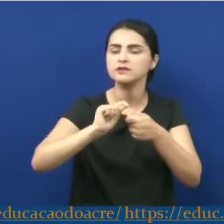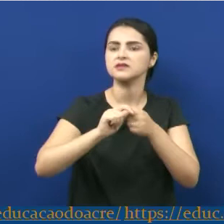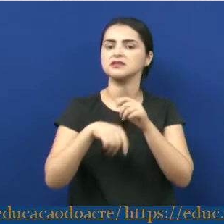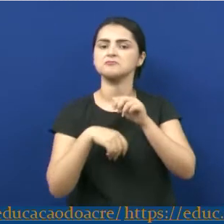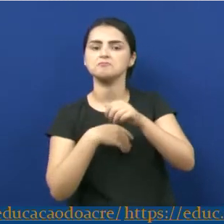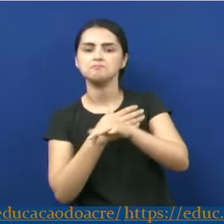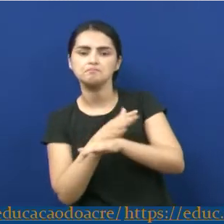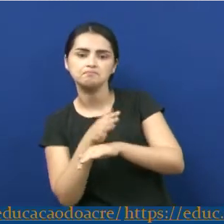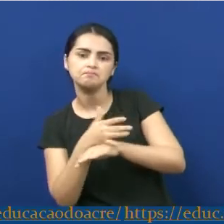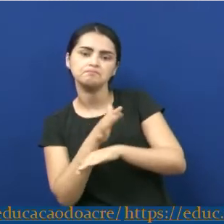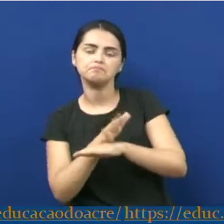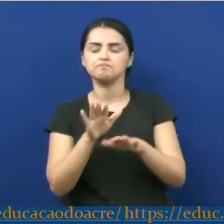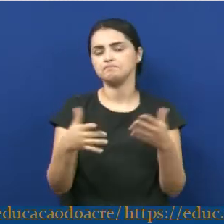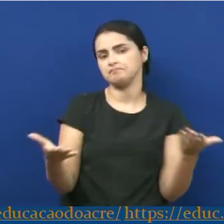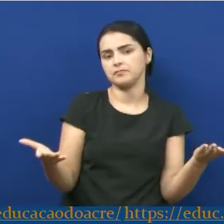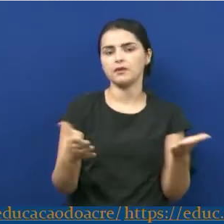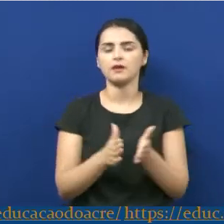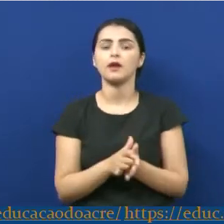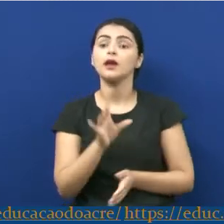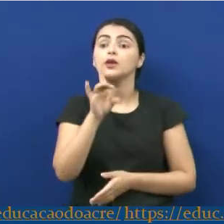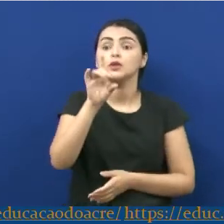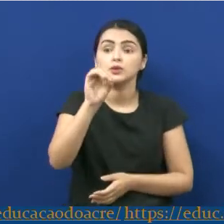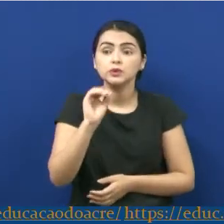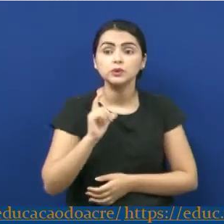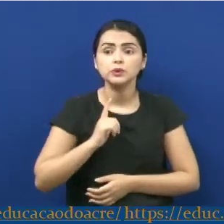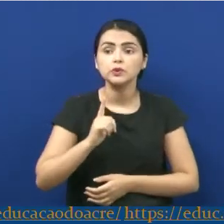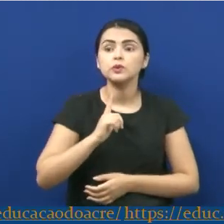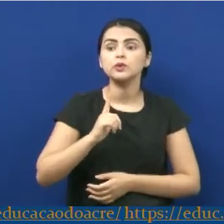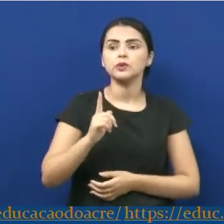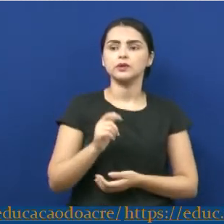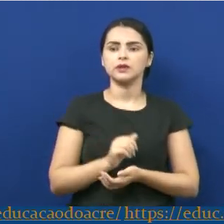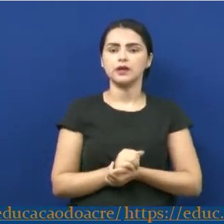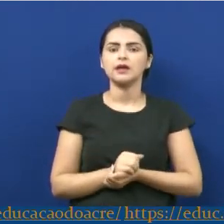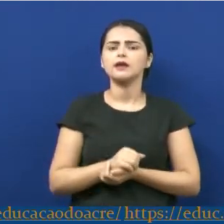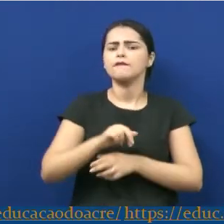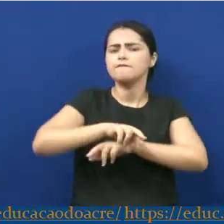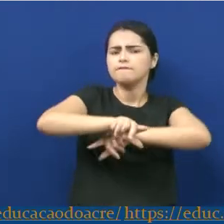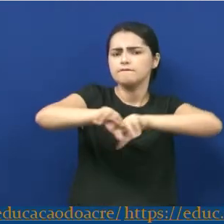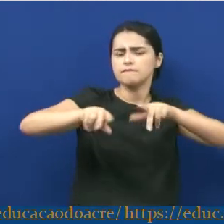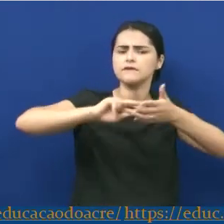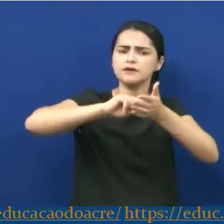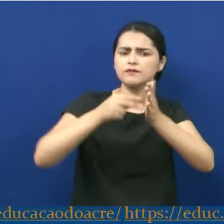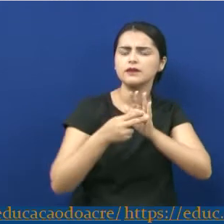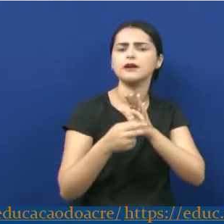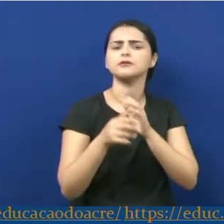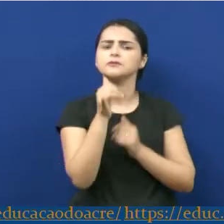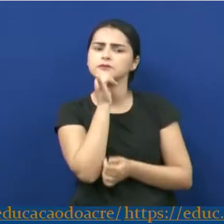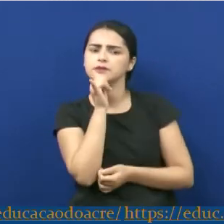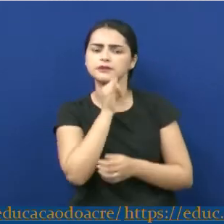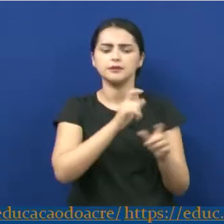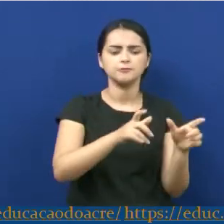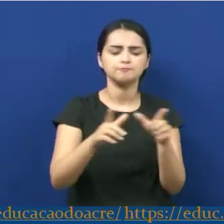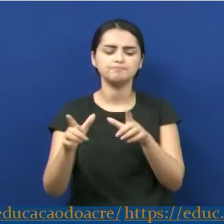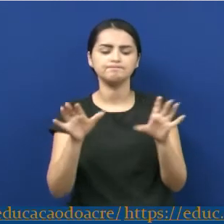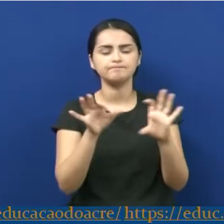realizar, ou algo do tipo. Esse do, gente, ele tem vários significados dependendo da situação, dependendo do